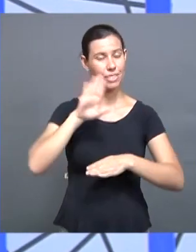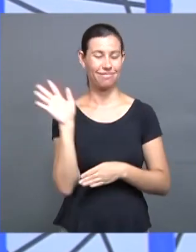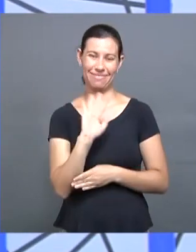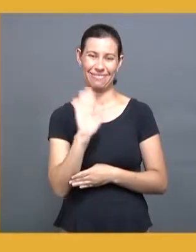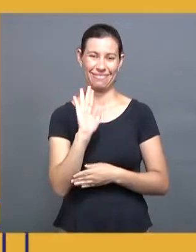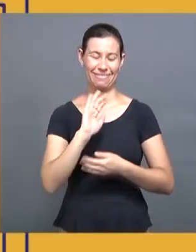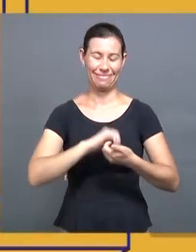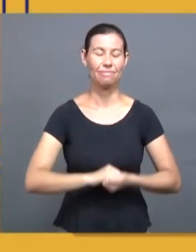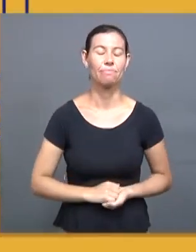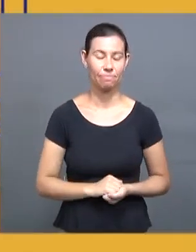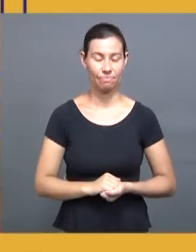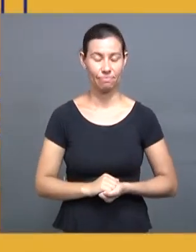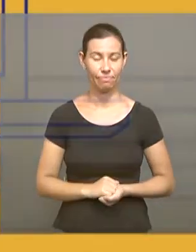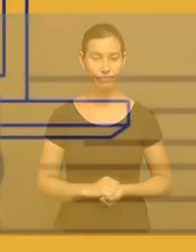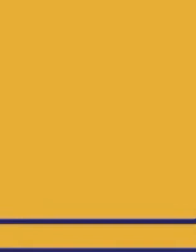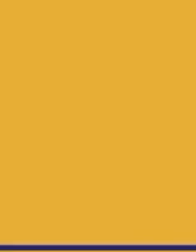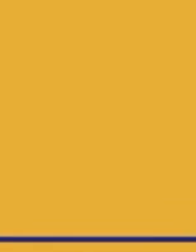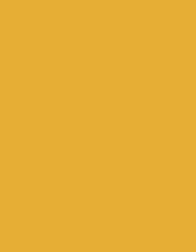lá!